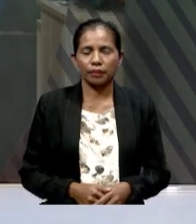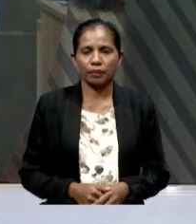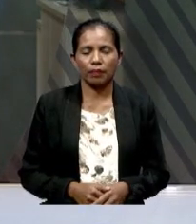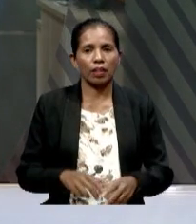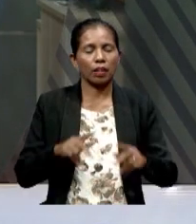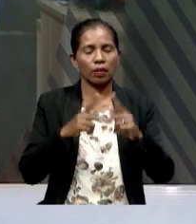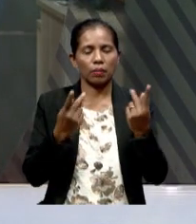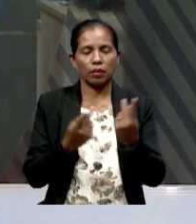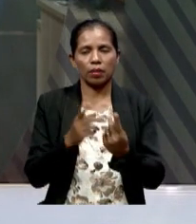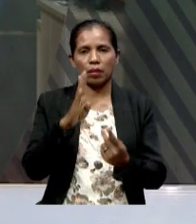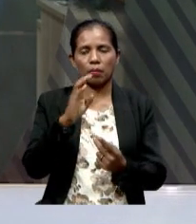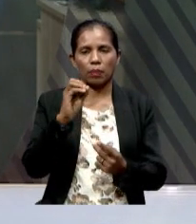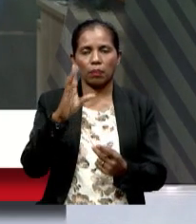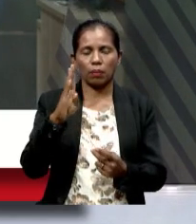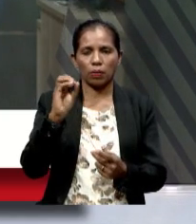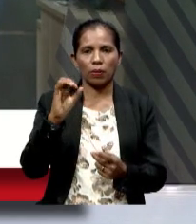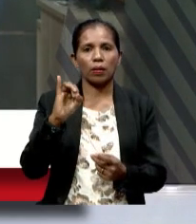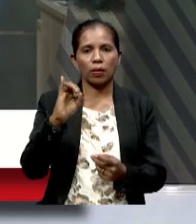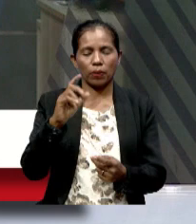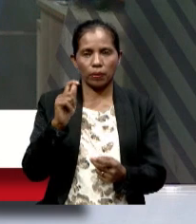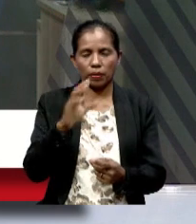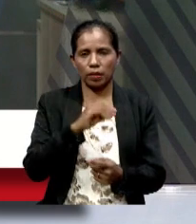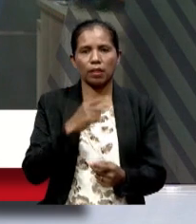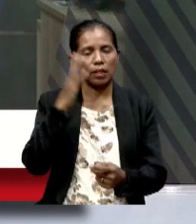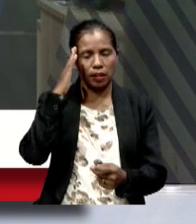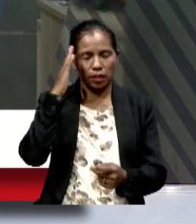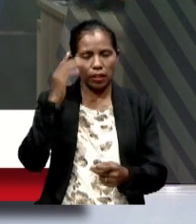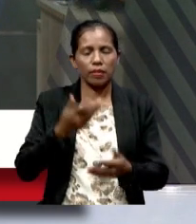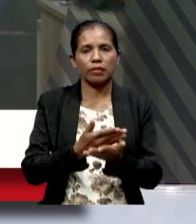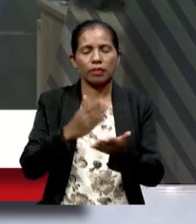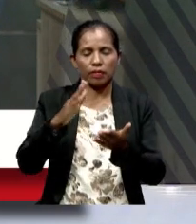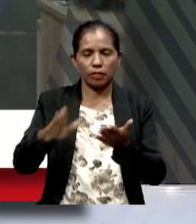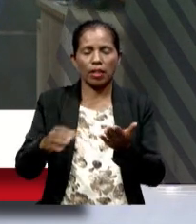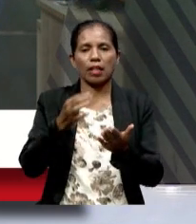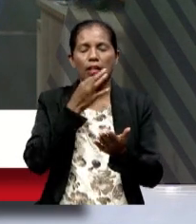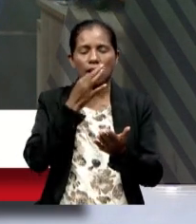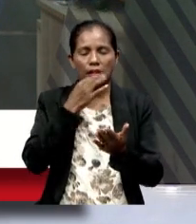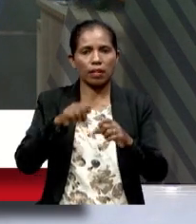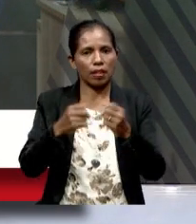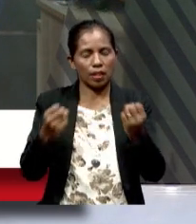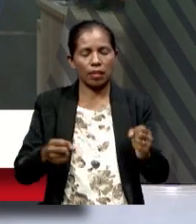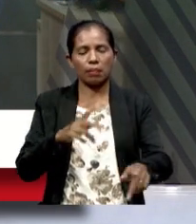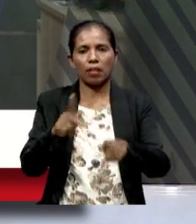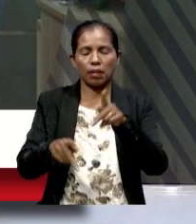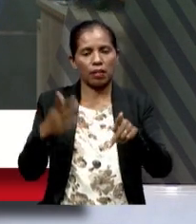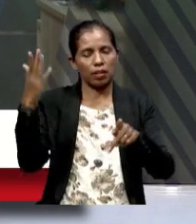Companhia Boboloi reconhece faz produto fogo para beneficiar a cesta básica e a suco Ritabu.